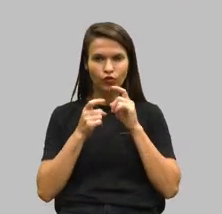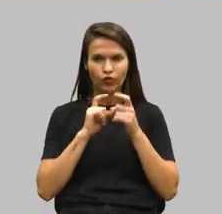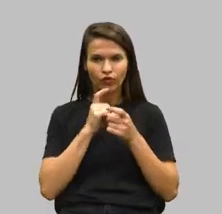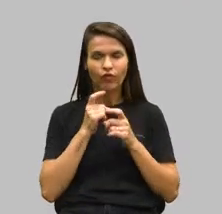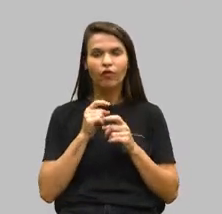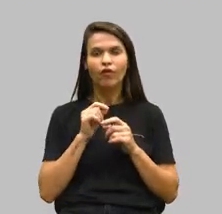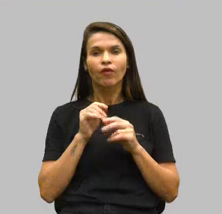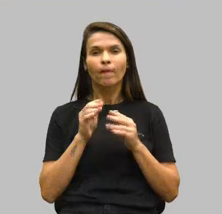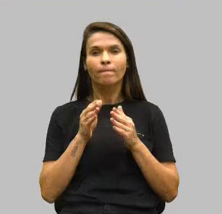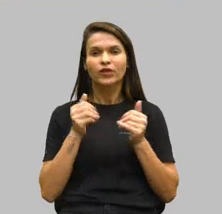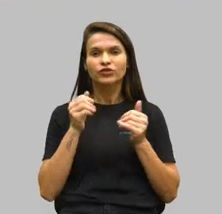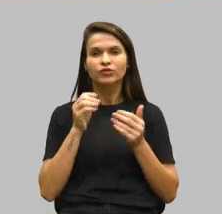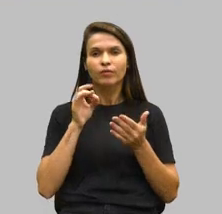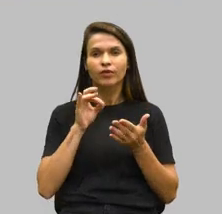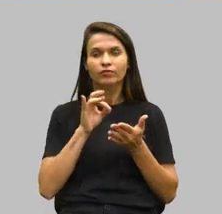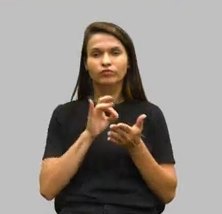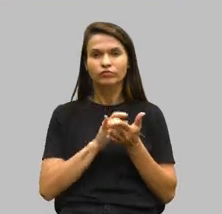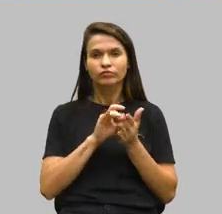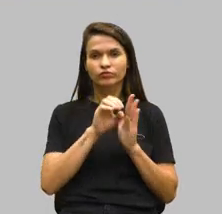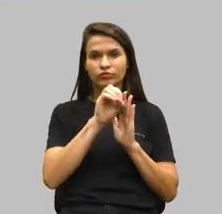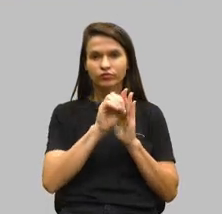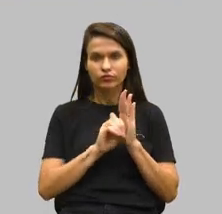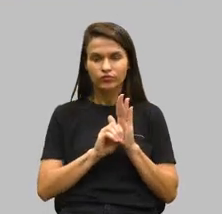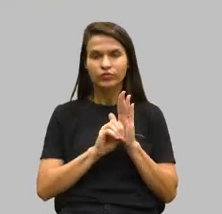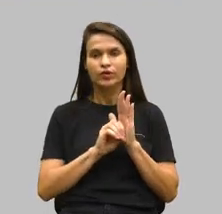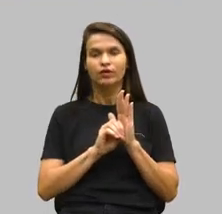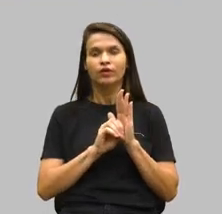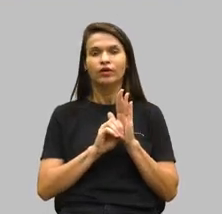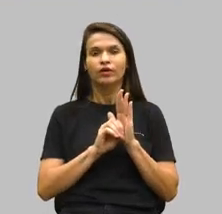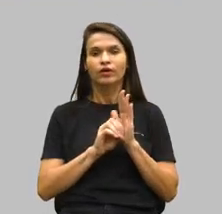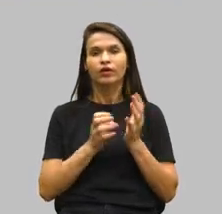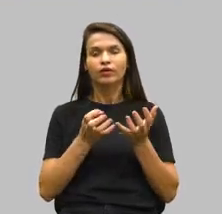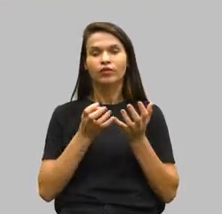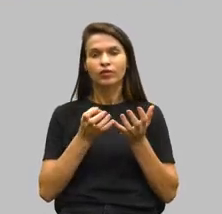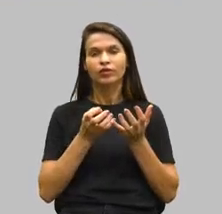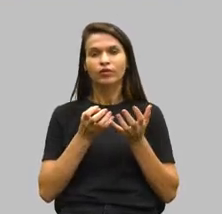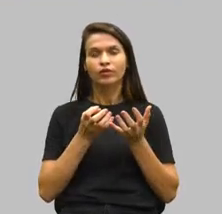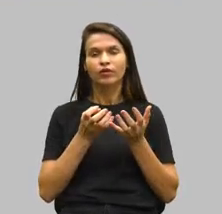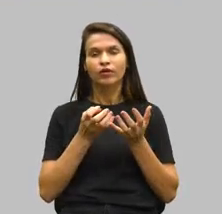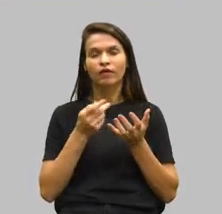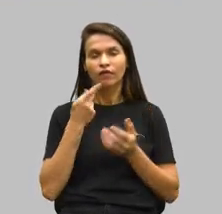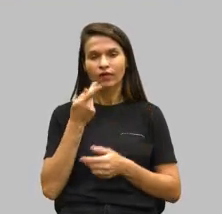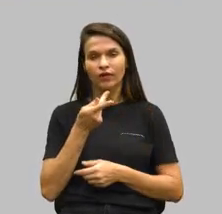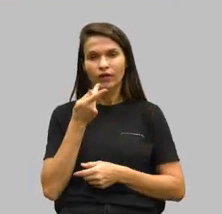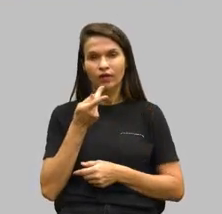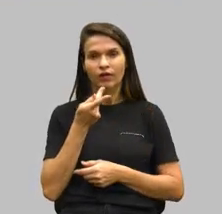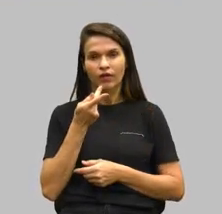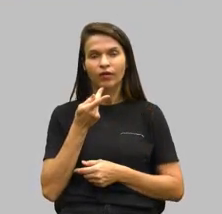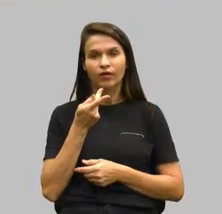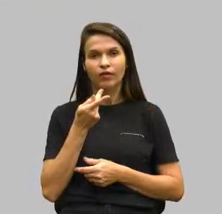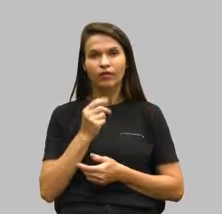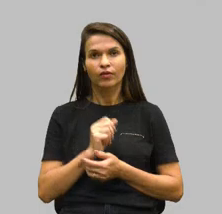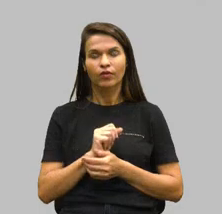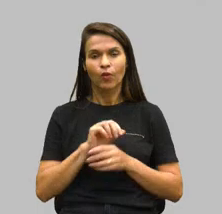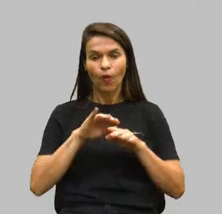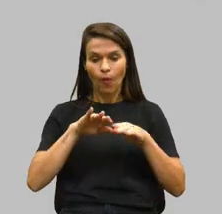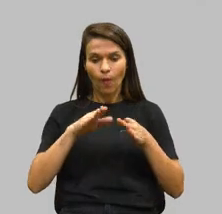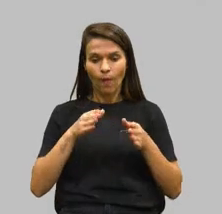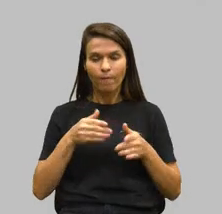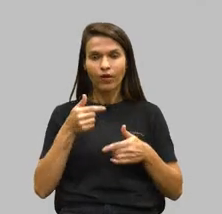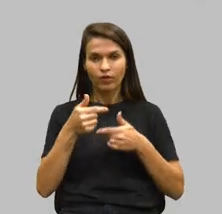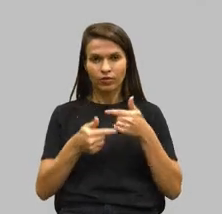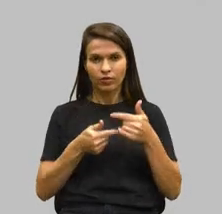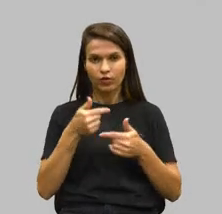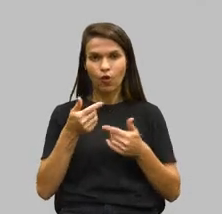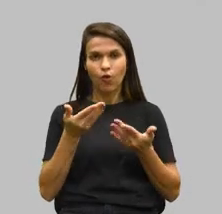por eh através de requerimento queria só destacar que eh o emprego o banco de empregos que hoje